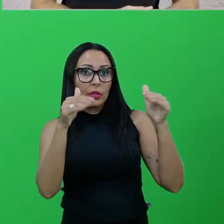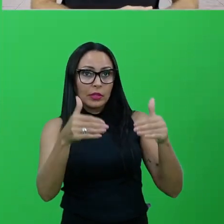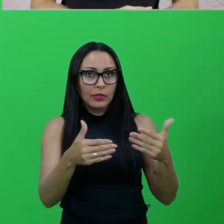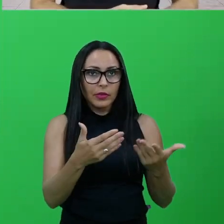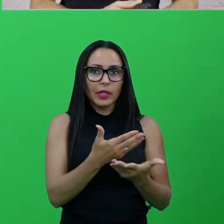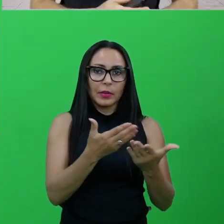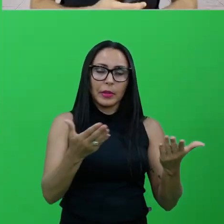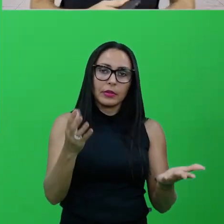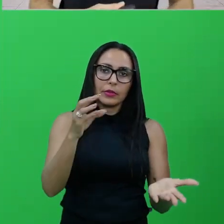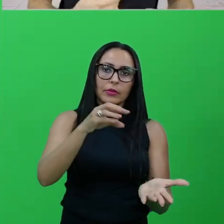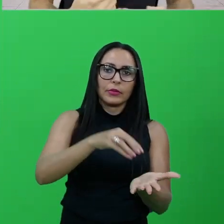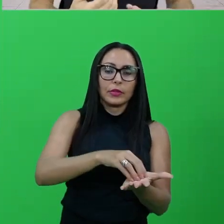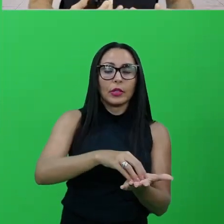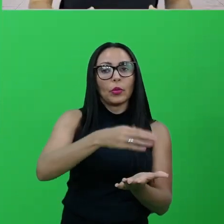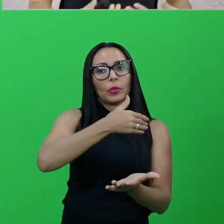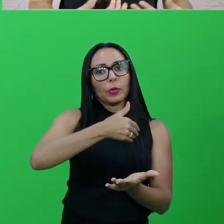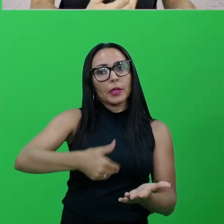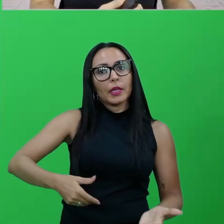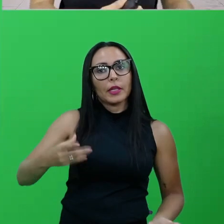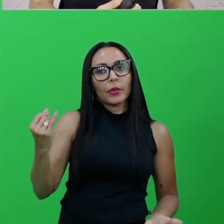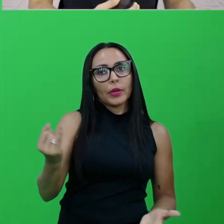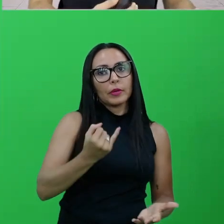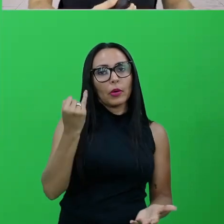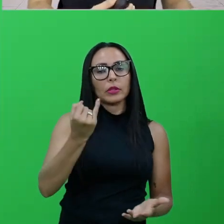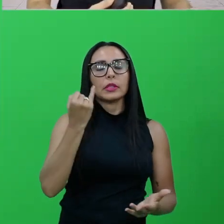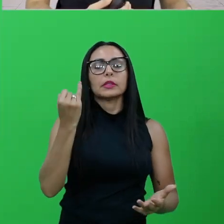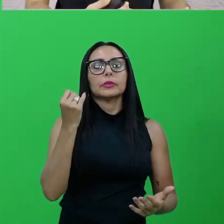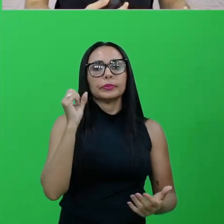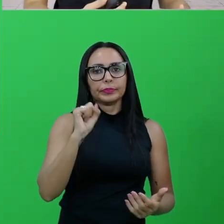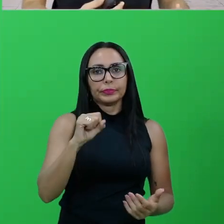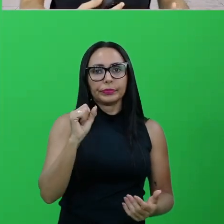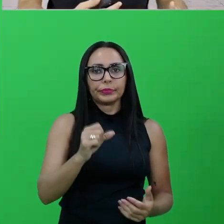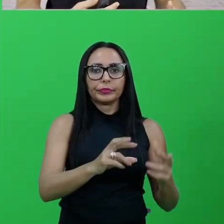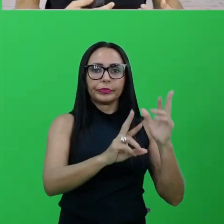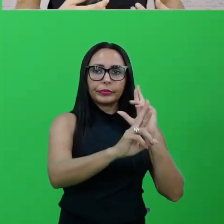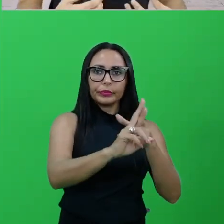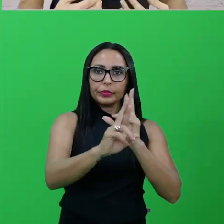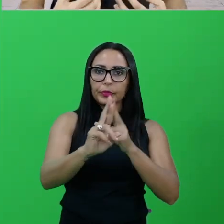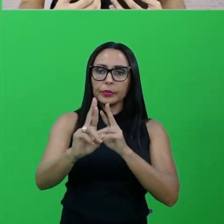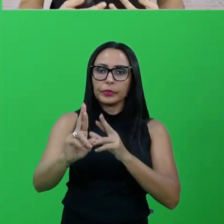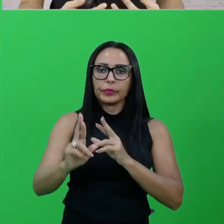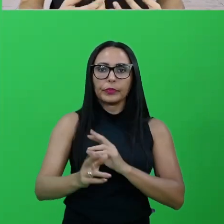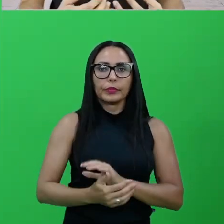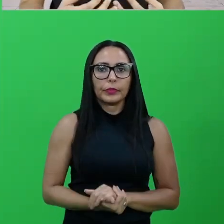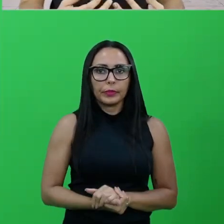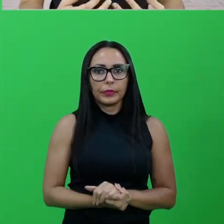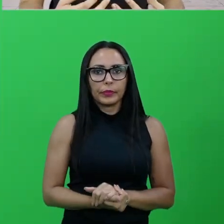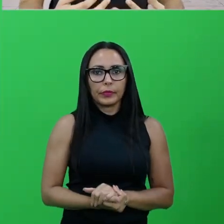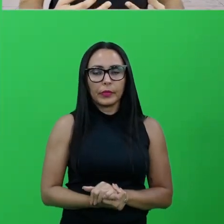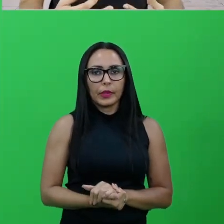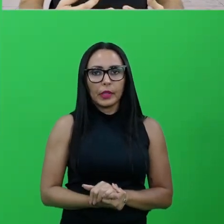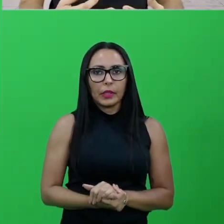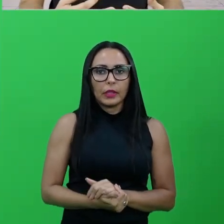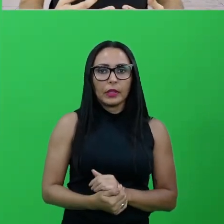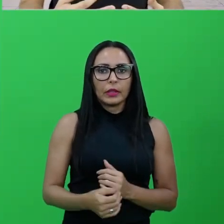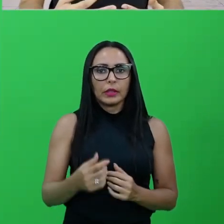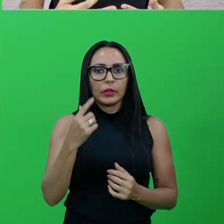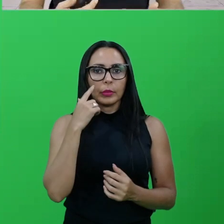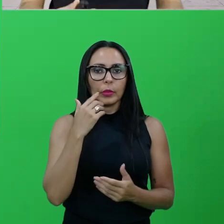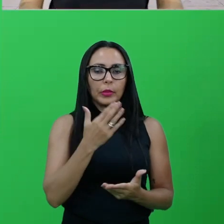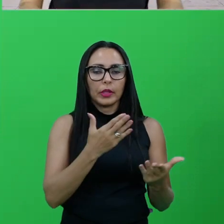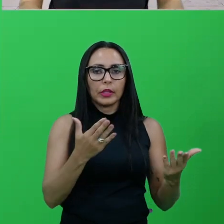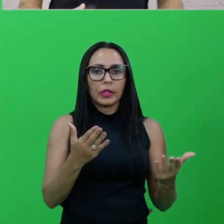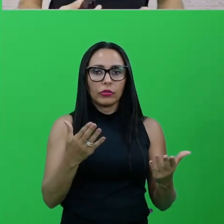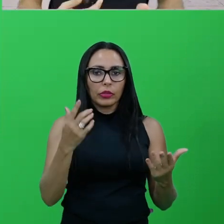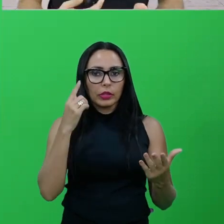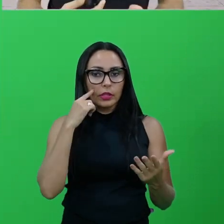no setor público. É importante que a gente recorra a essas referências, né, até para que no momento em que a gente